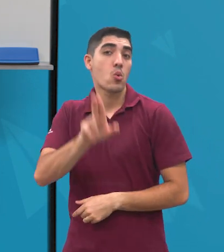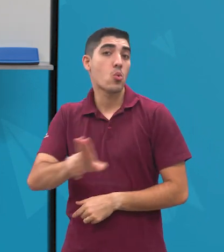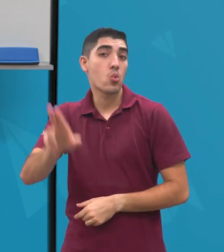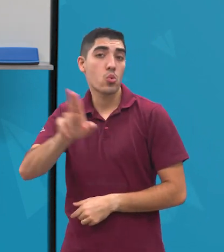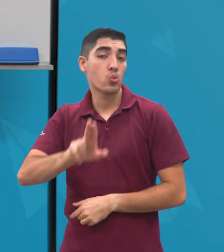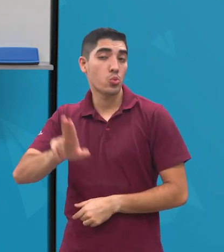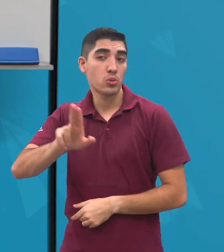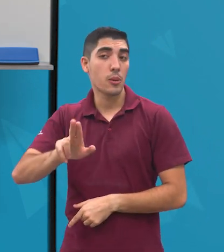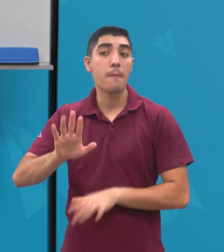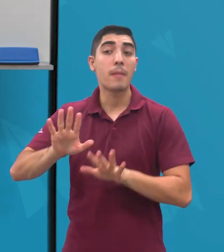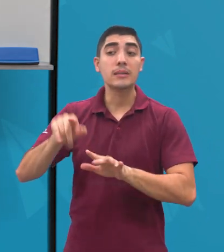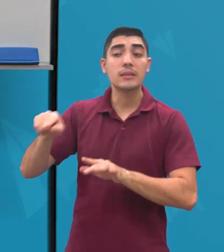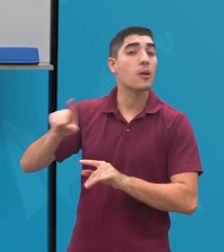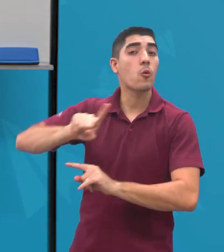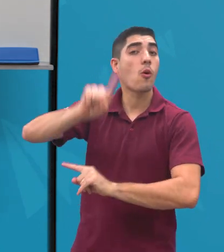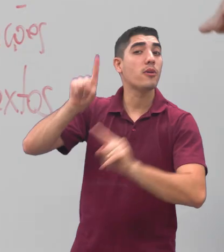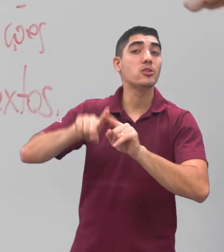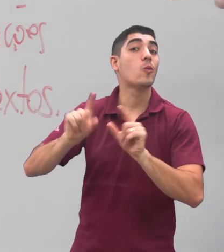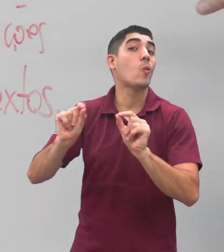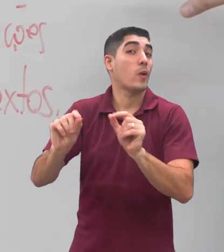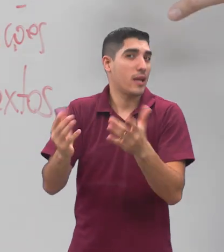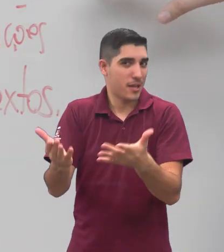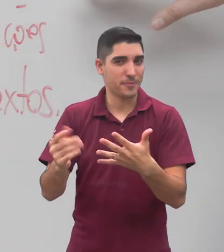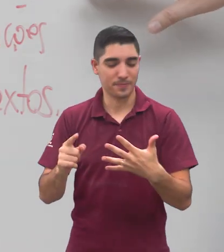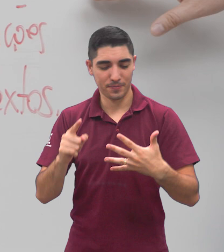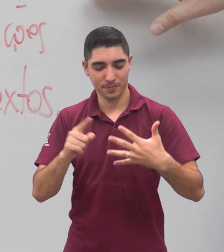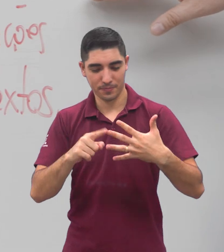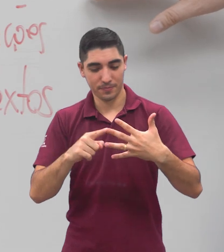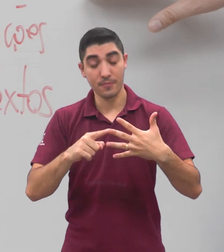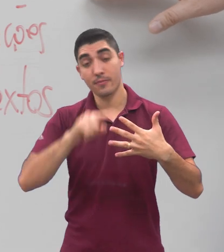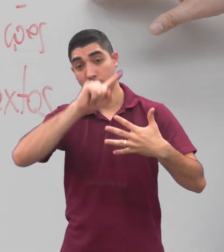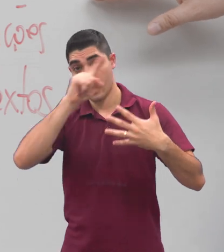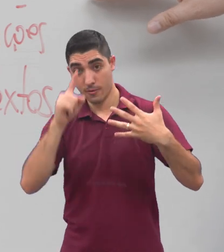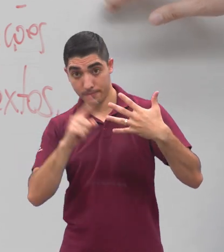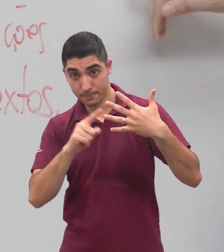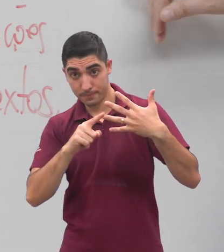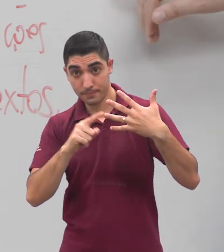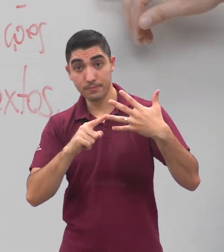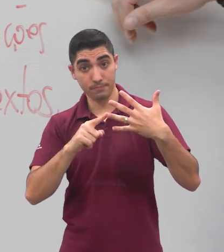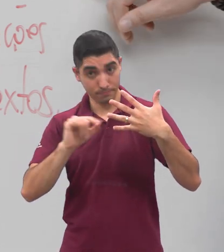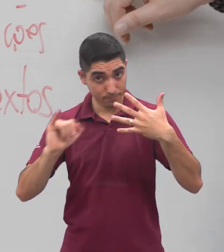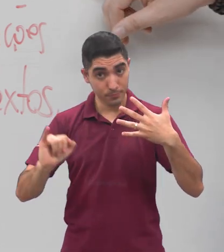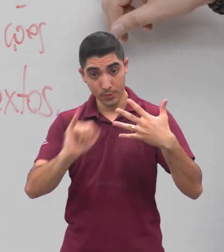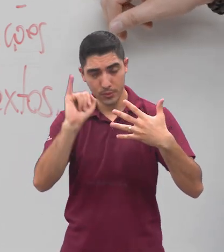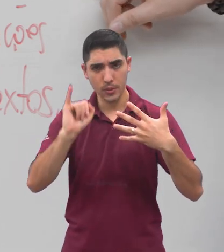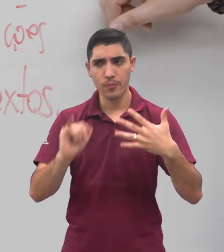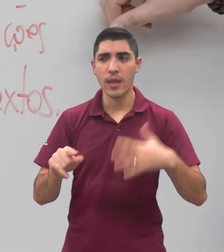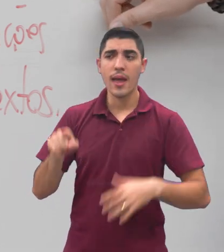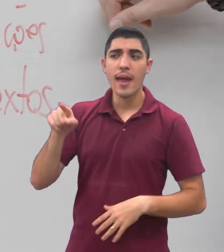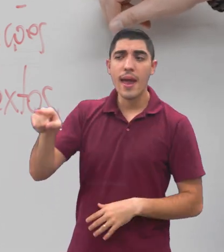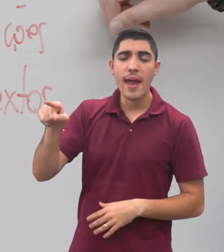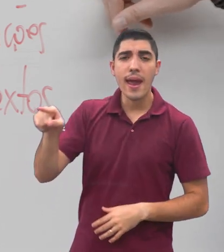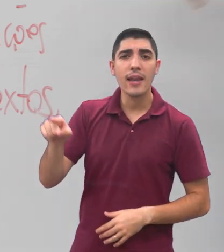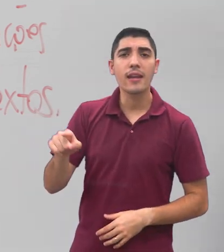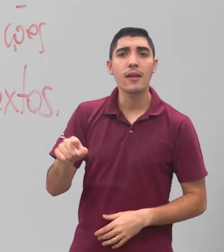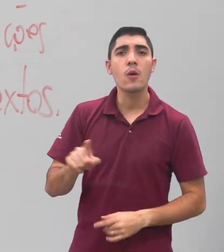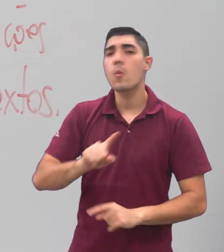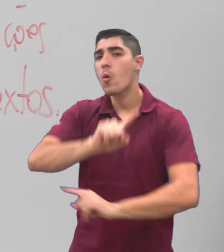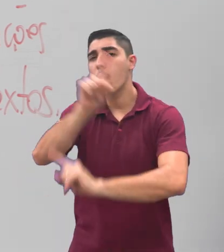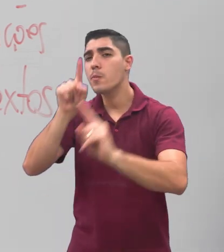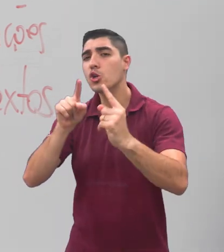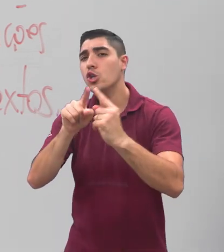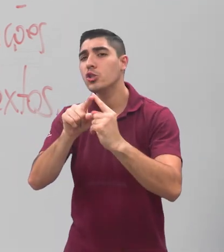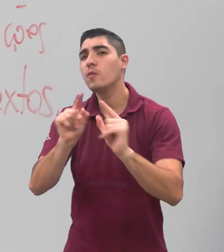variadas finalidades. O quarto ponto, muito importante, são as intenções